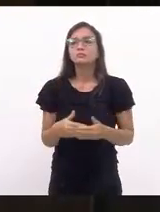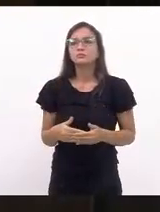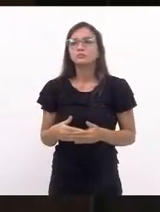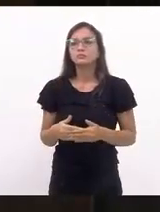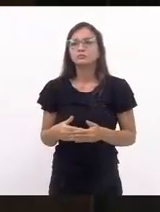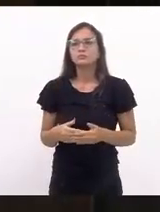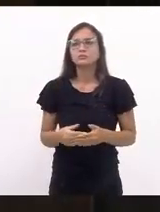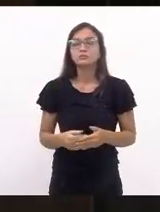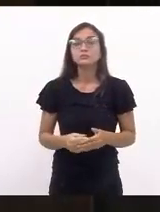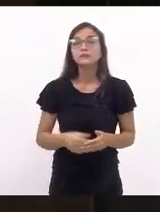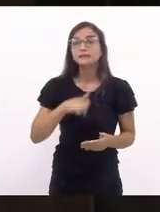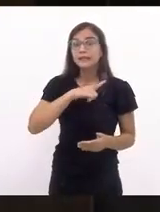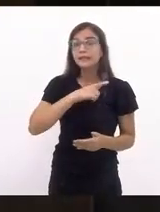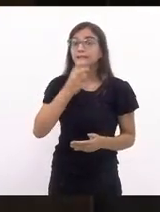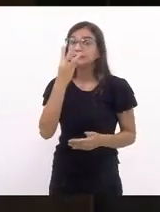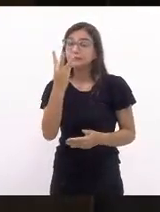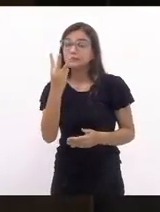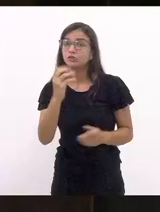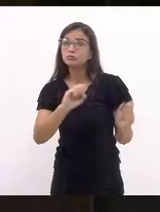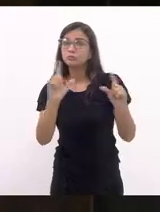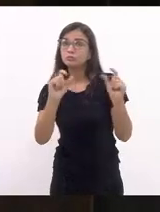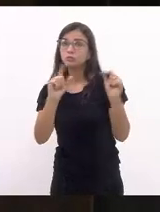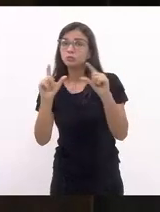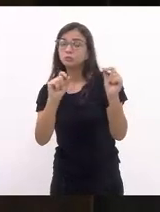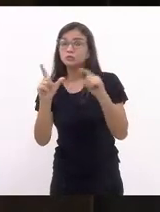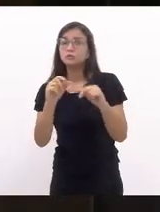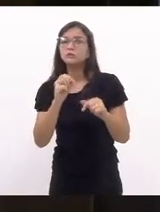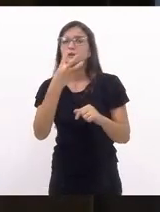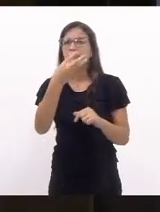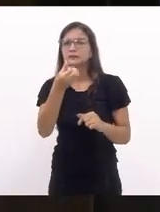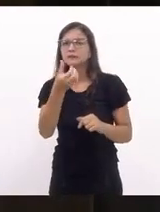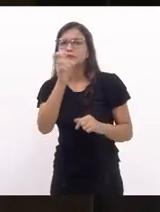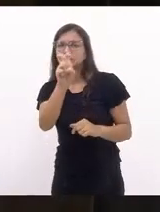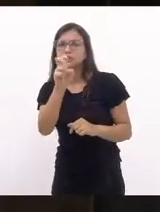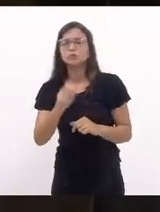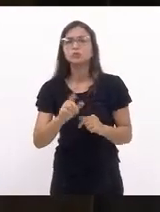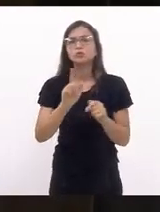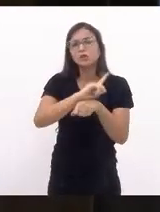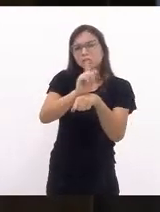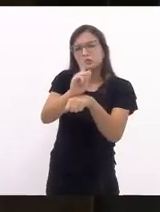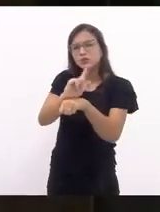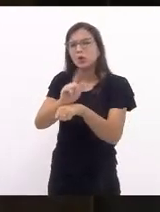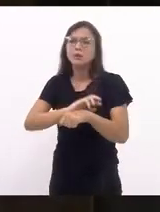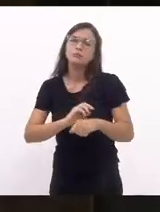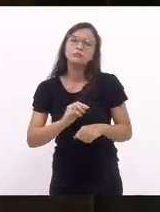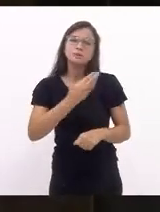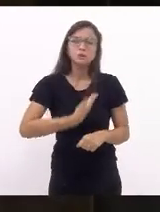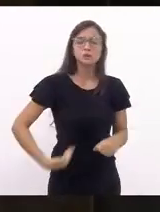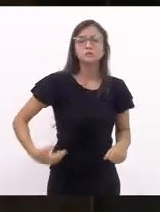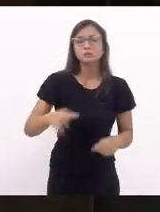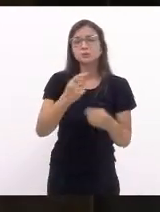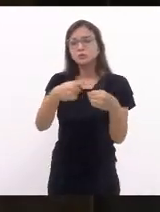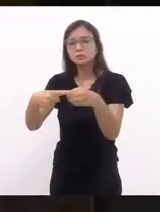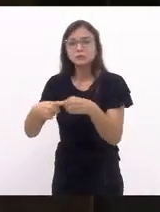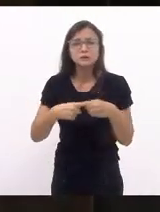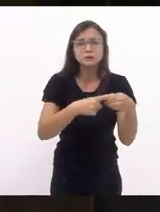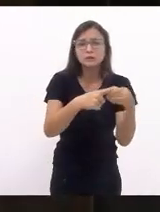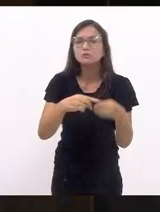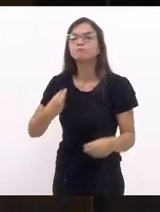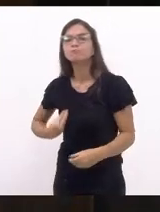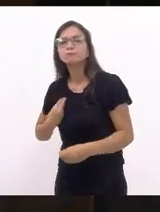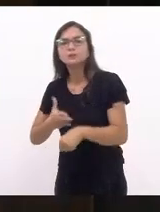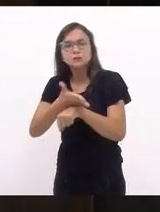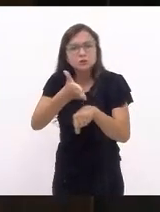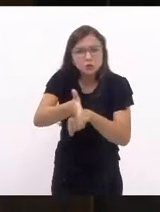três edições que buscaram levar a 365 gestores públicos dos municípios que participaram desses encontros